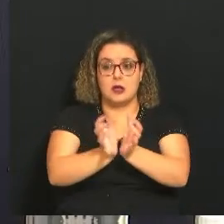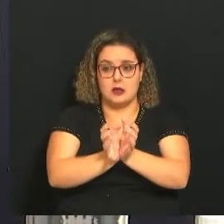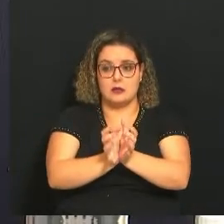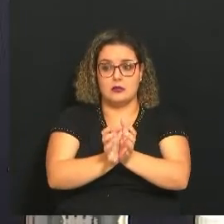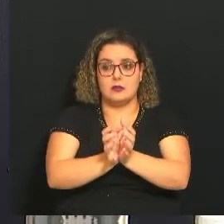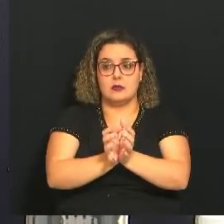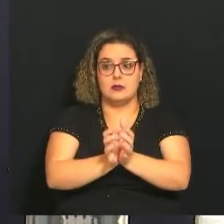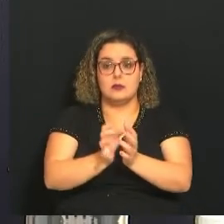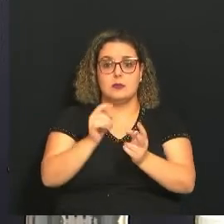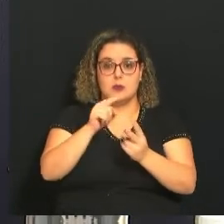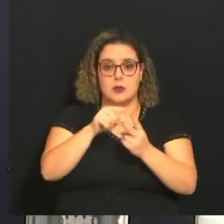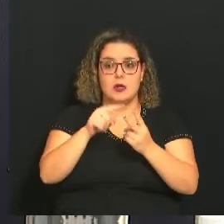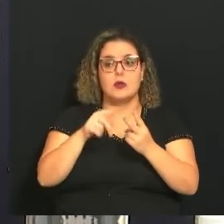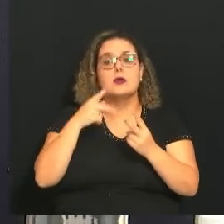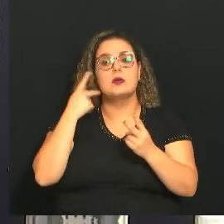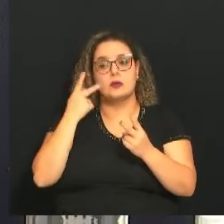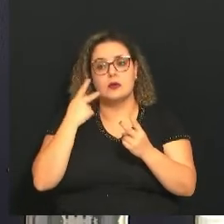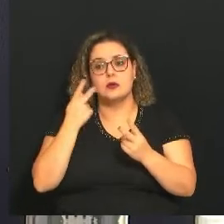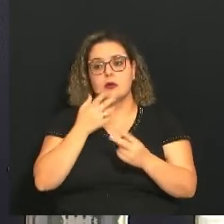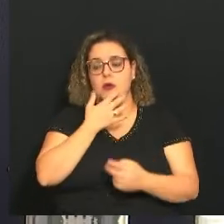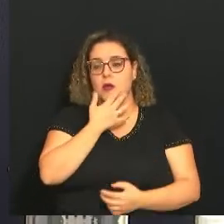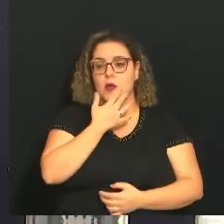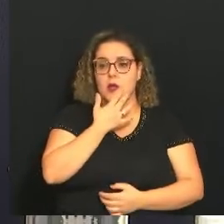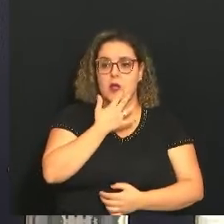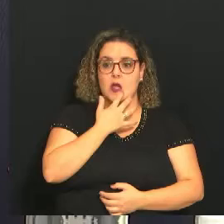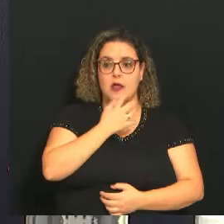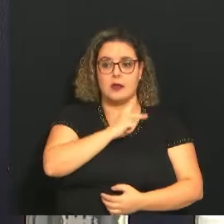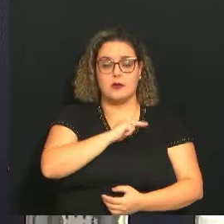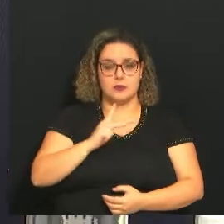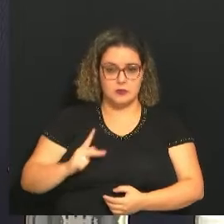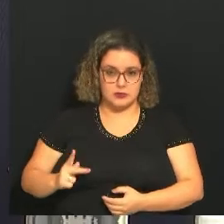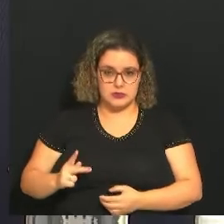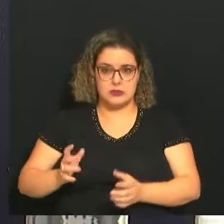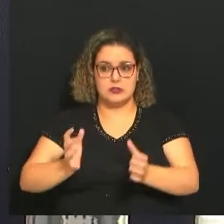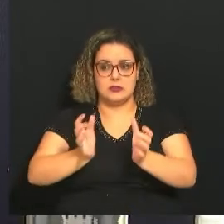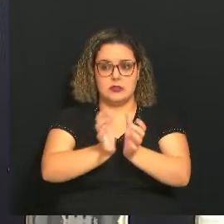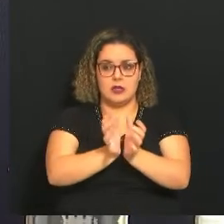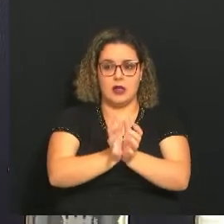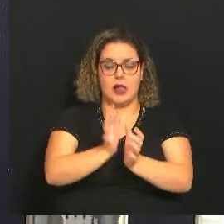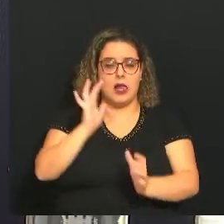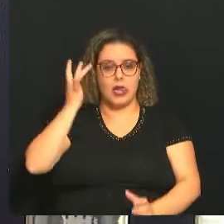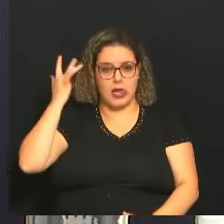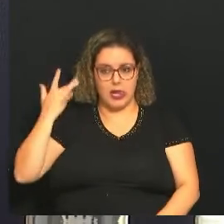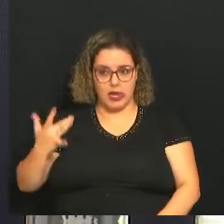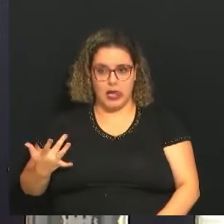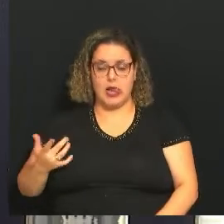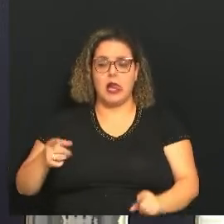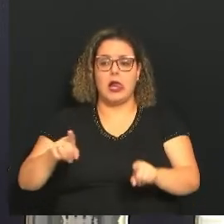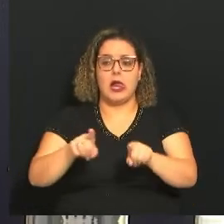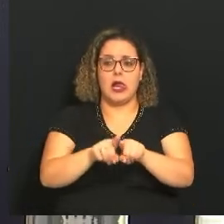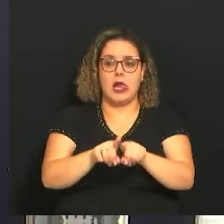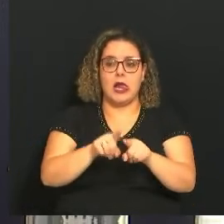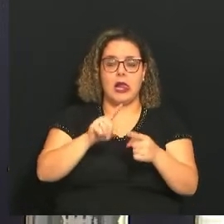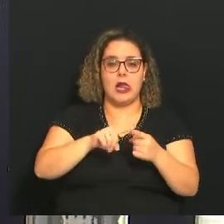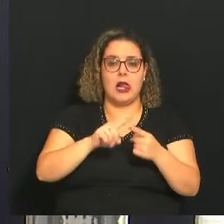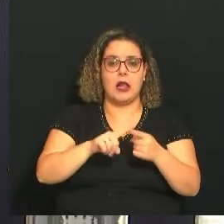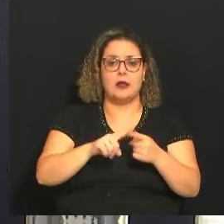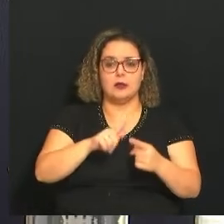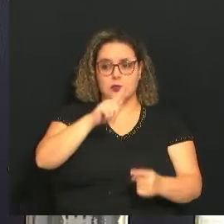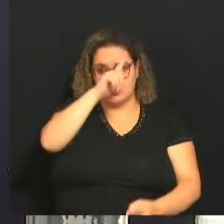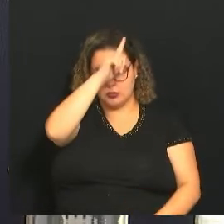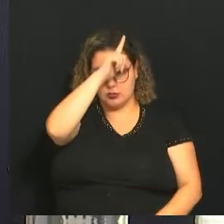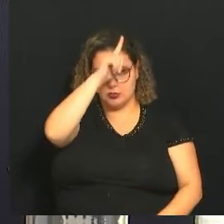por mais 2 vereadores, tá, gente? Eu sou a presidenta da comissão, vereadora Guida Calisto, mas a gente tem também o vereador Gustavo